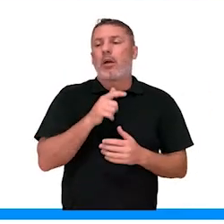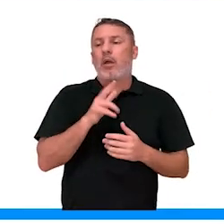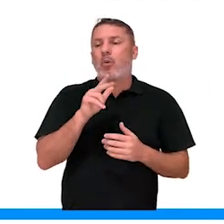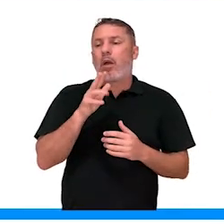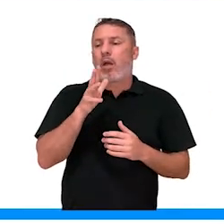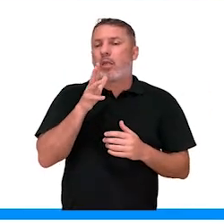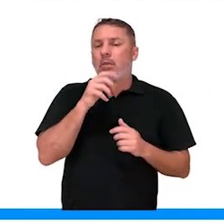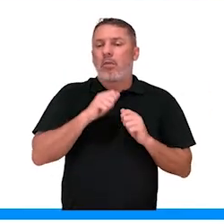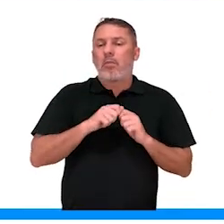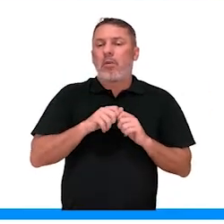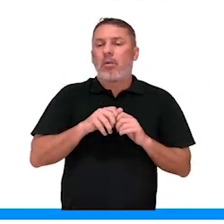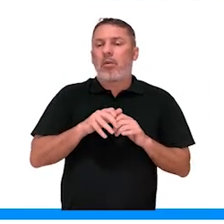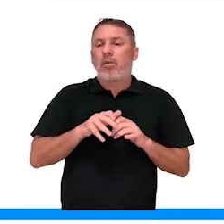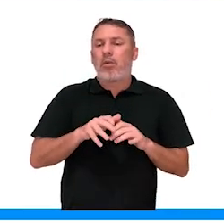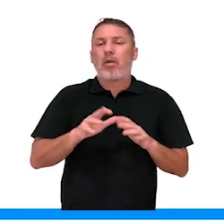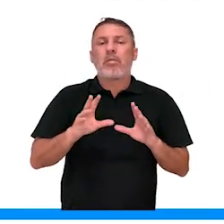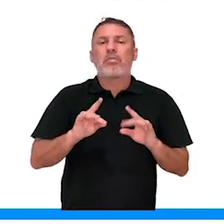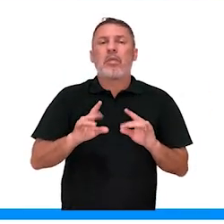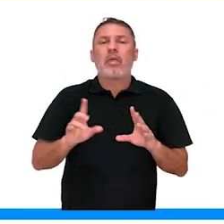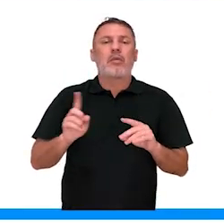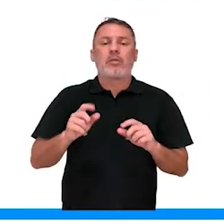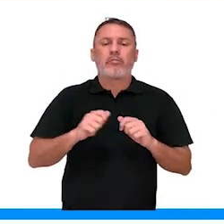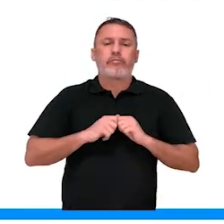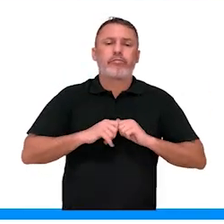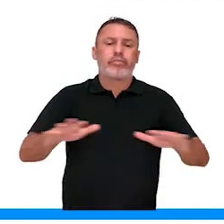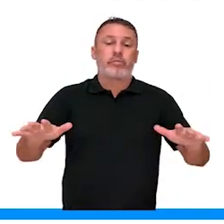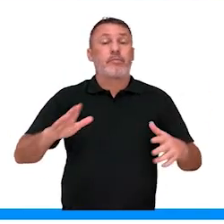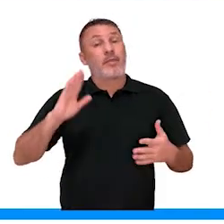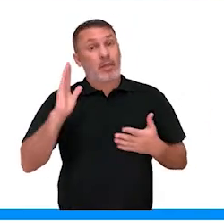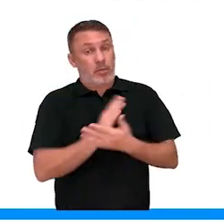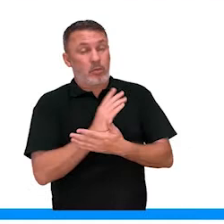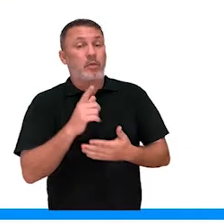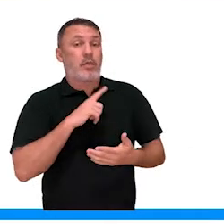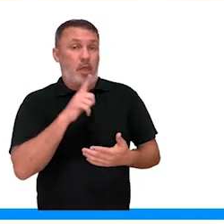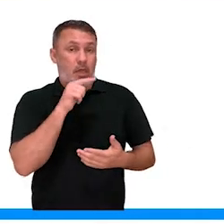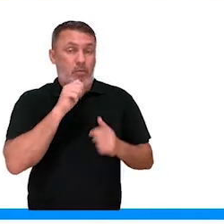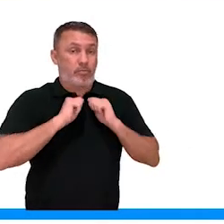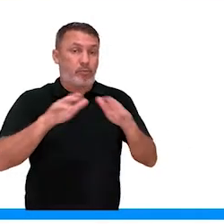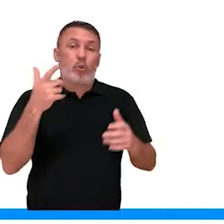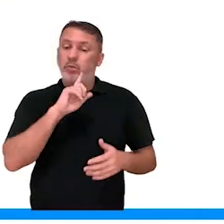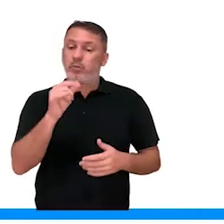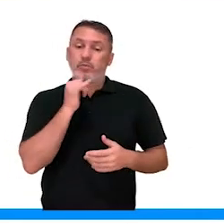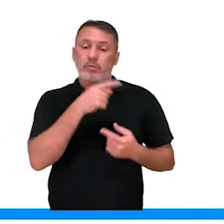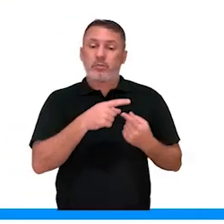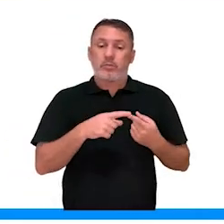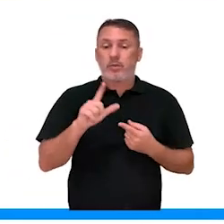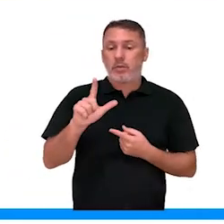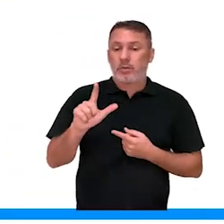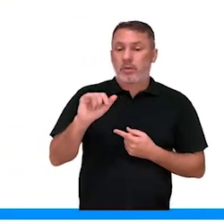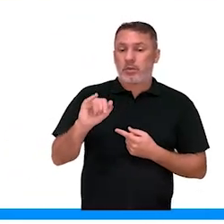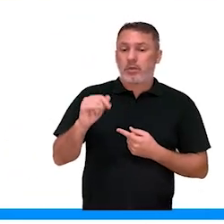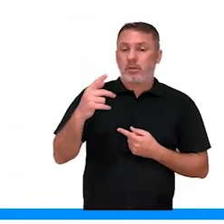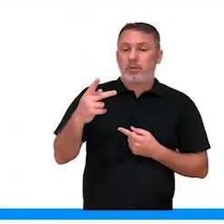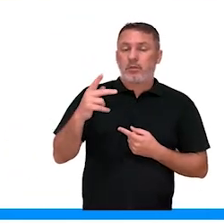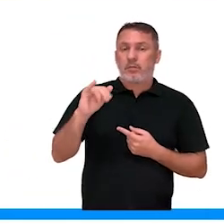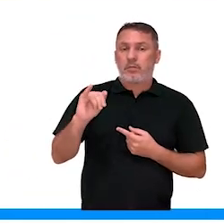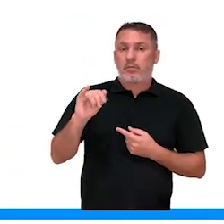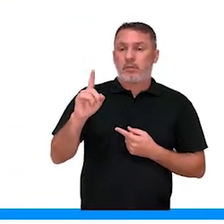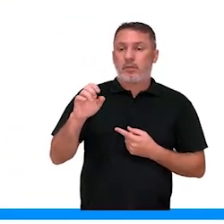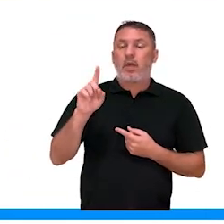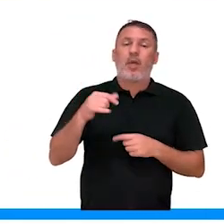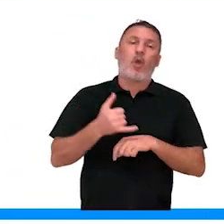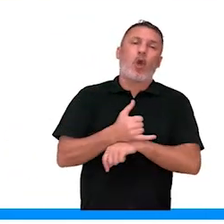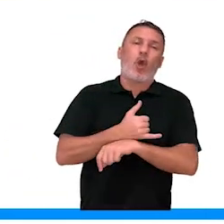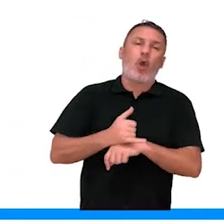solvente. Alguns dos compostos que não conseguem ser dissolvidos por ela são, por exemplo, lipídios, que são